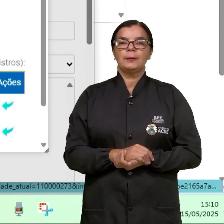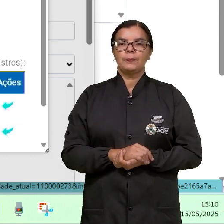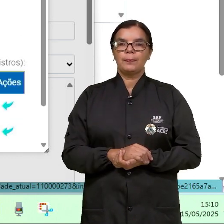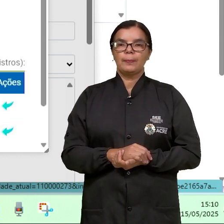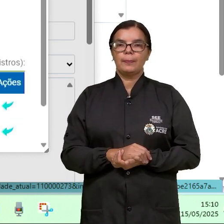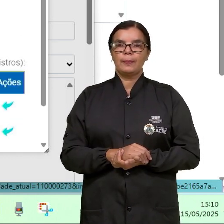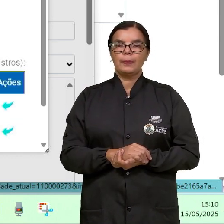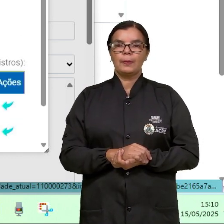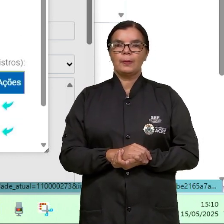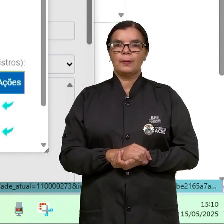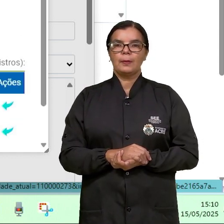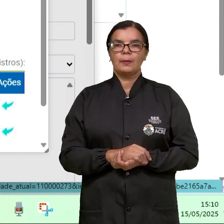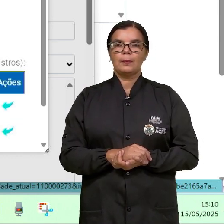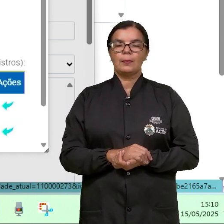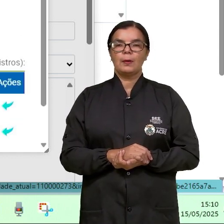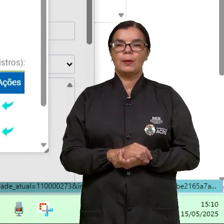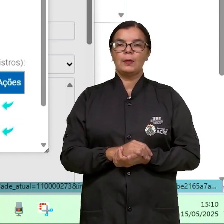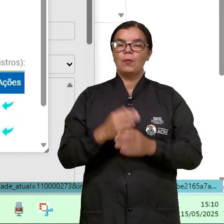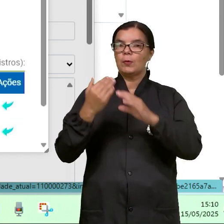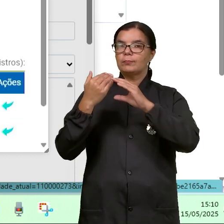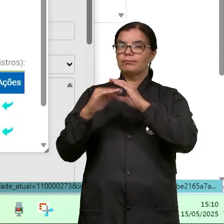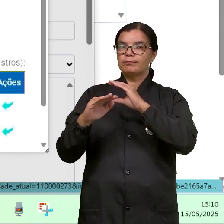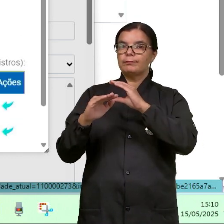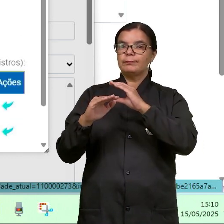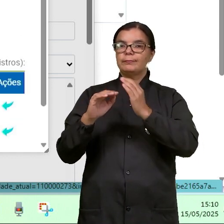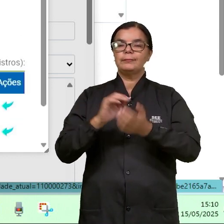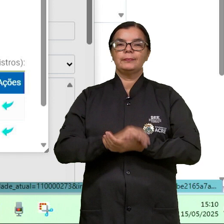E vou transportar.